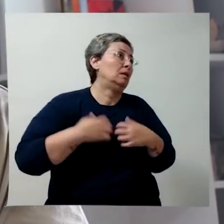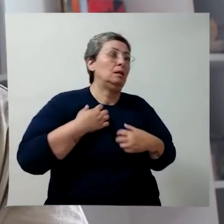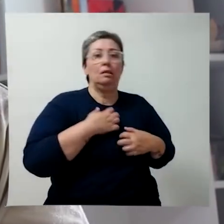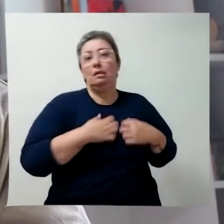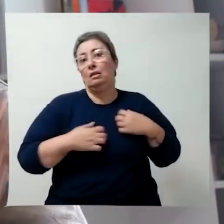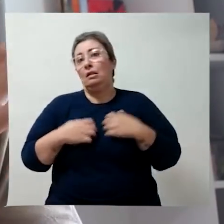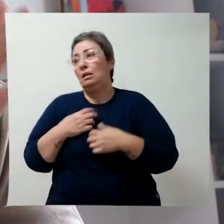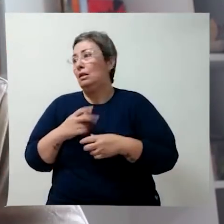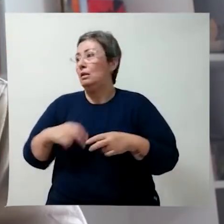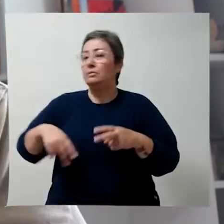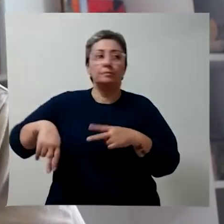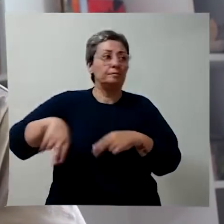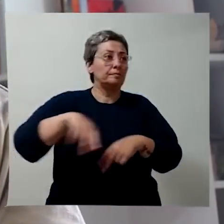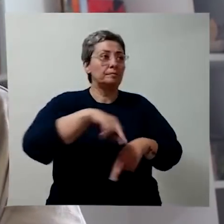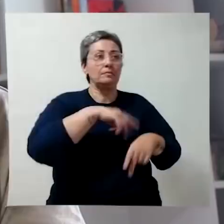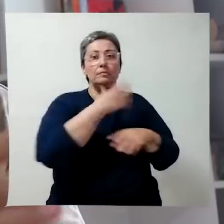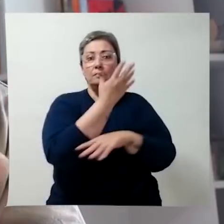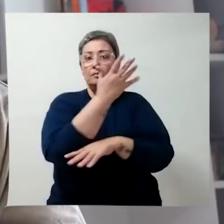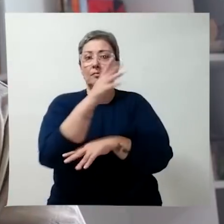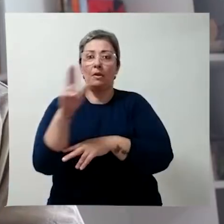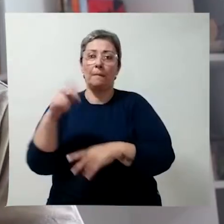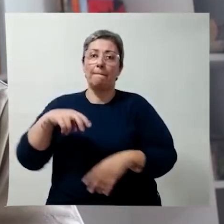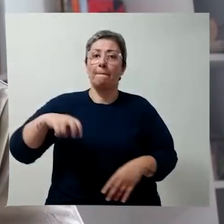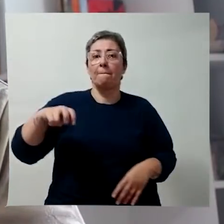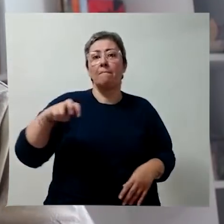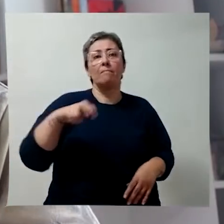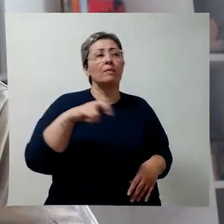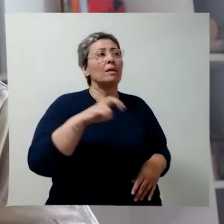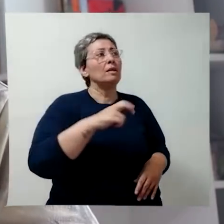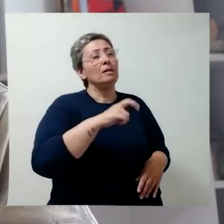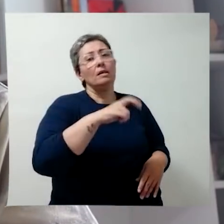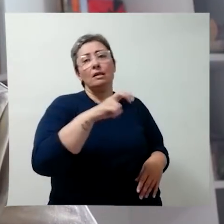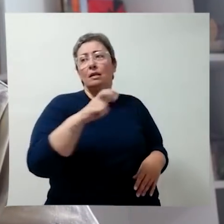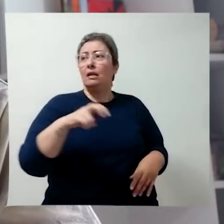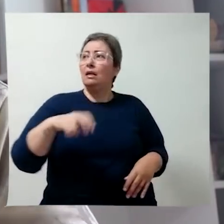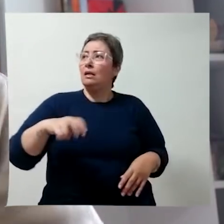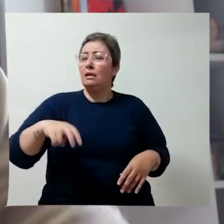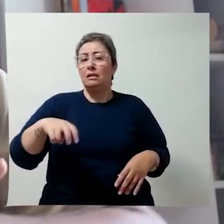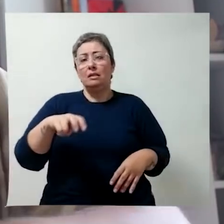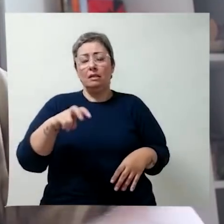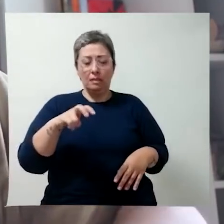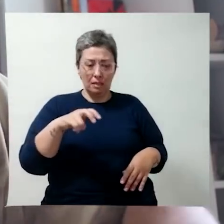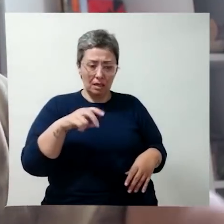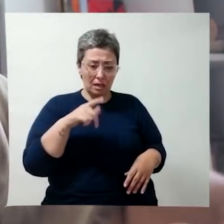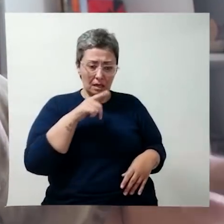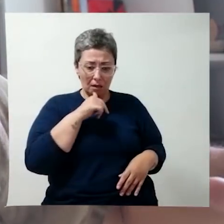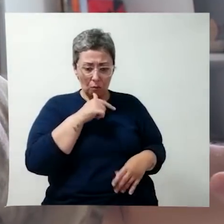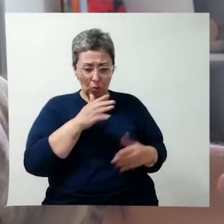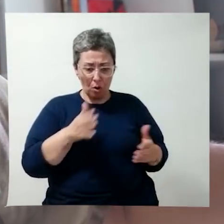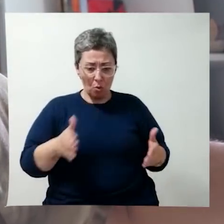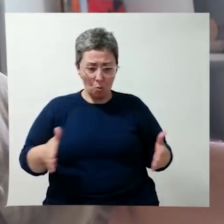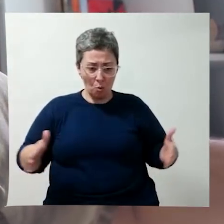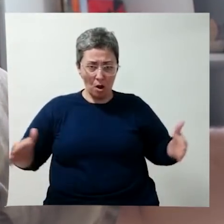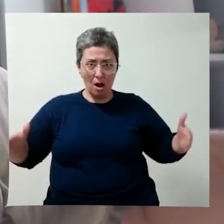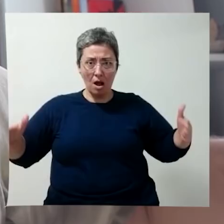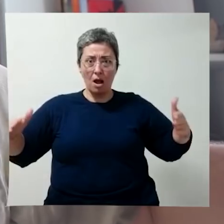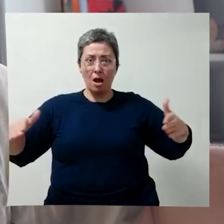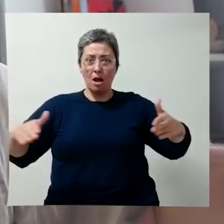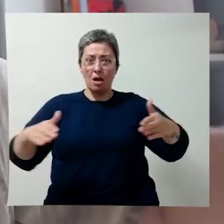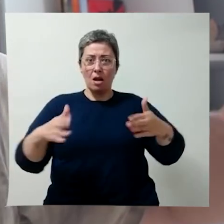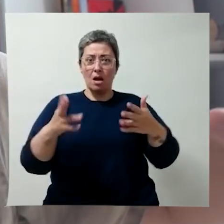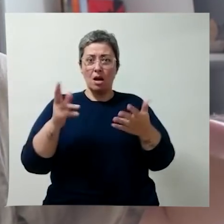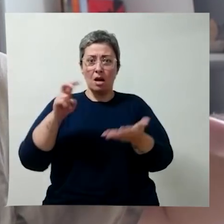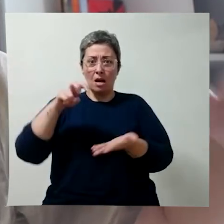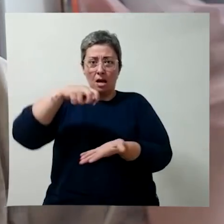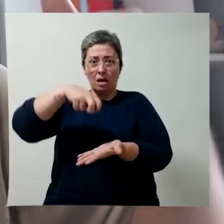estava. Saiu andando no meio da floresta, lá no meio da mata, e até que chegou no grande rio. Lá no